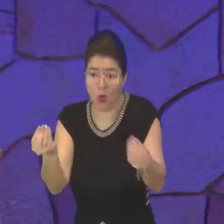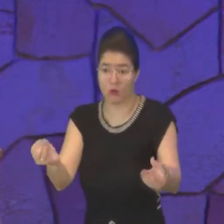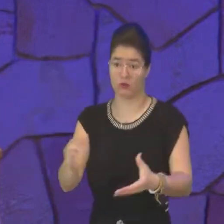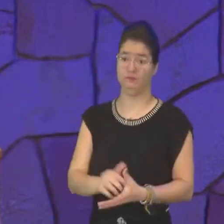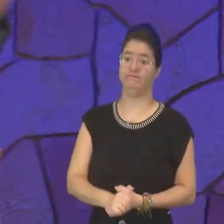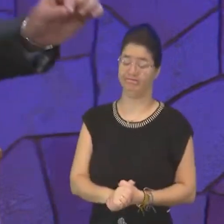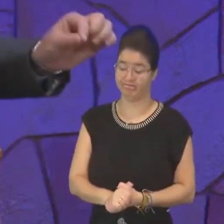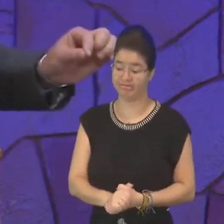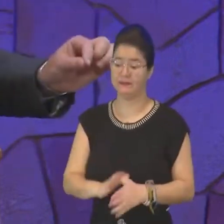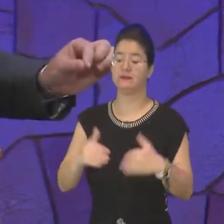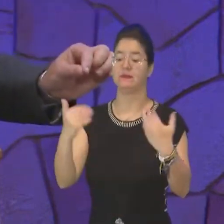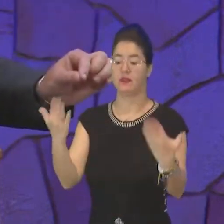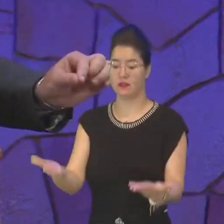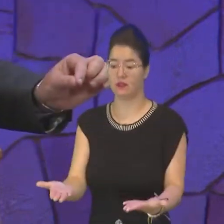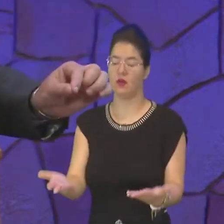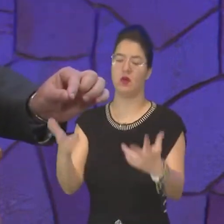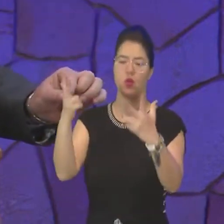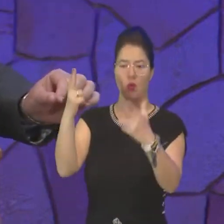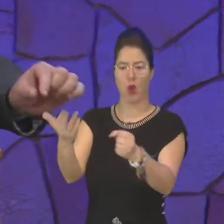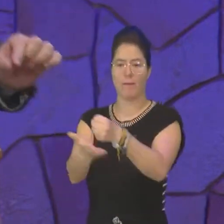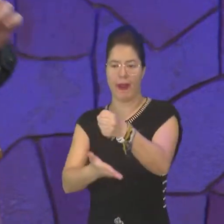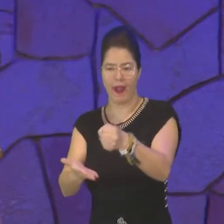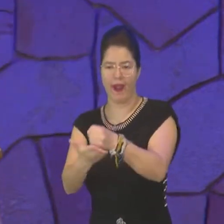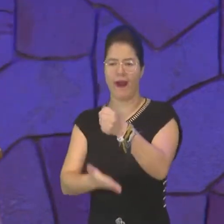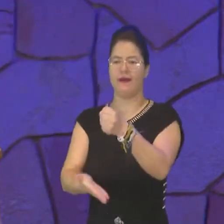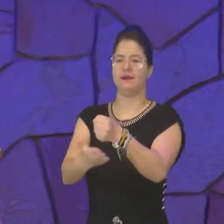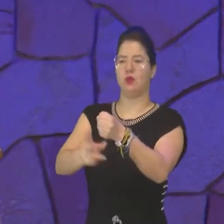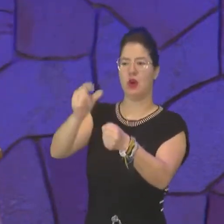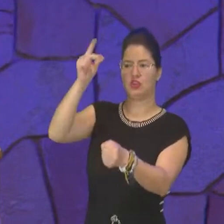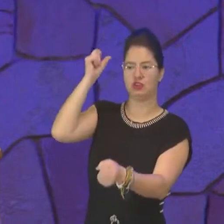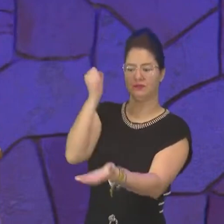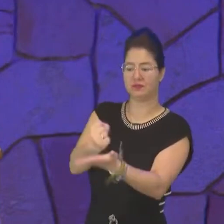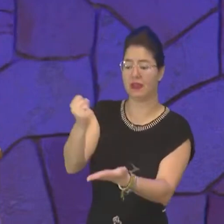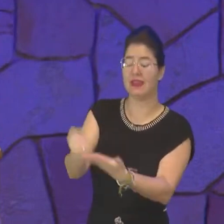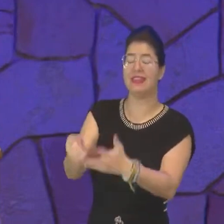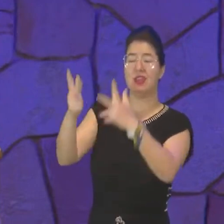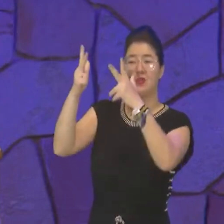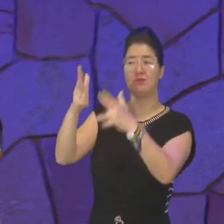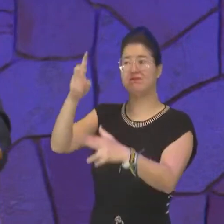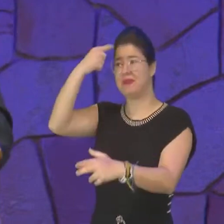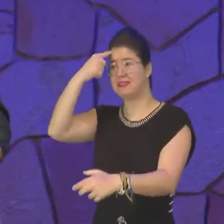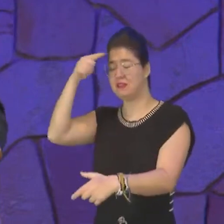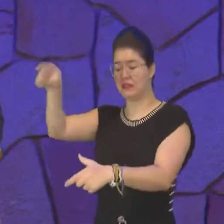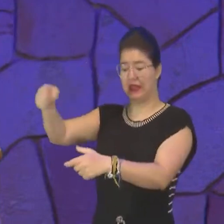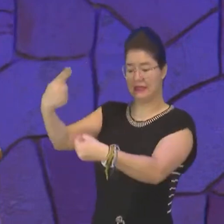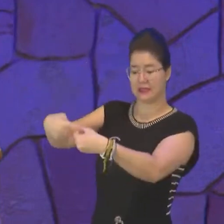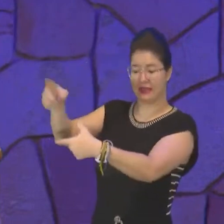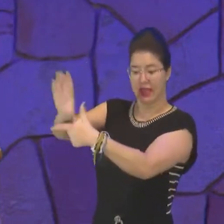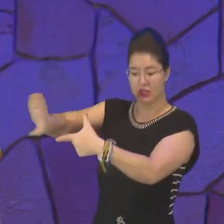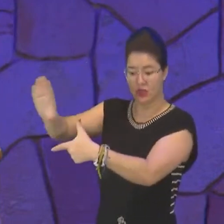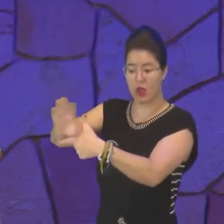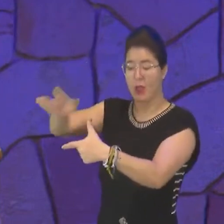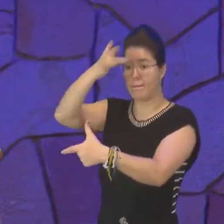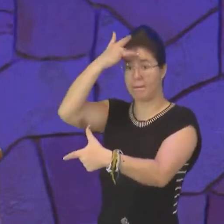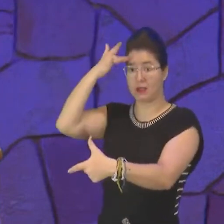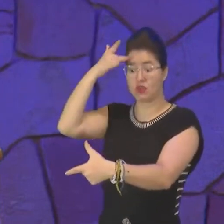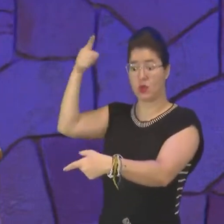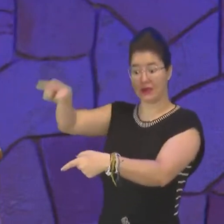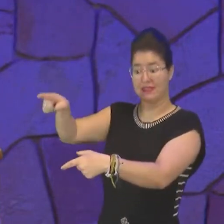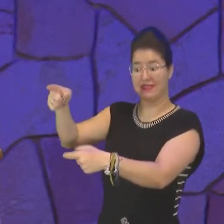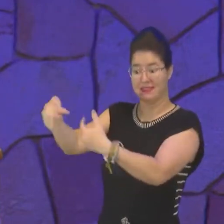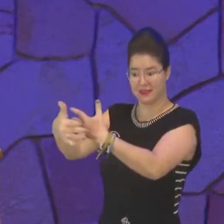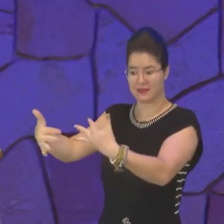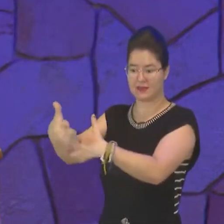Exatamente pensando no princípio do Antigo Testamento, pensando na cidade de Corinto, em que pessoas daquela cidade poderiam